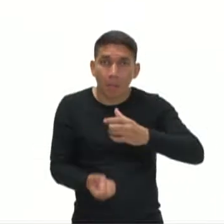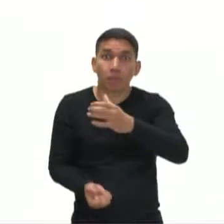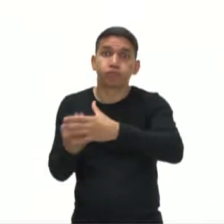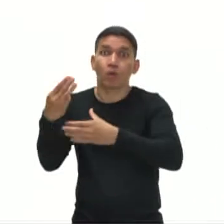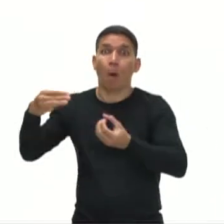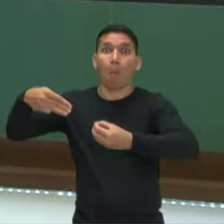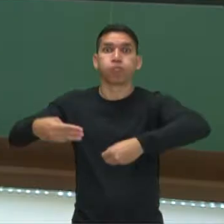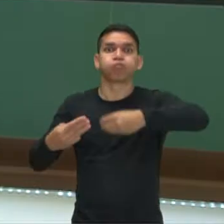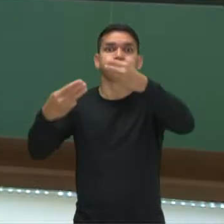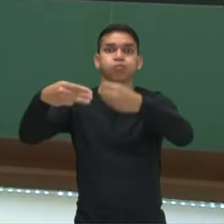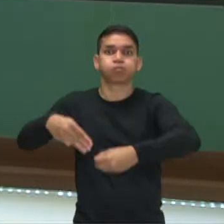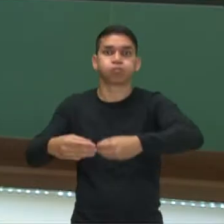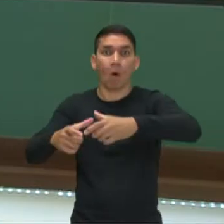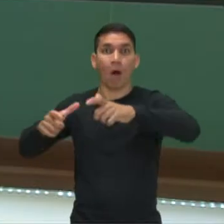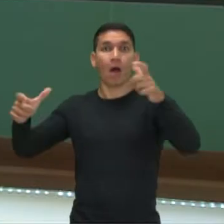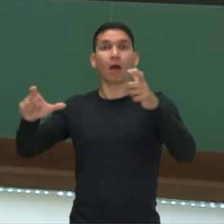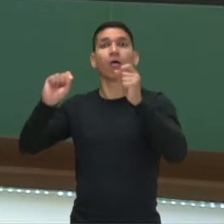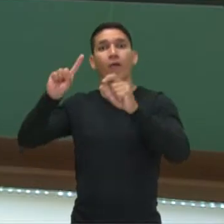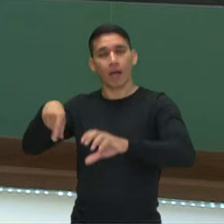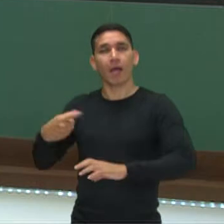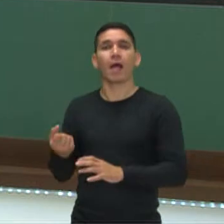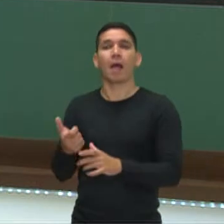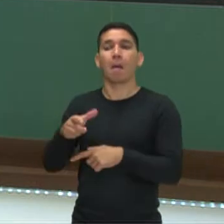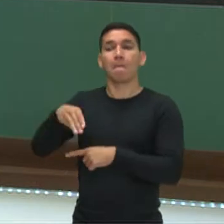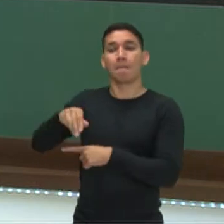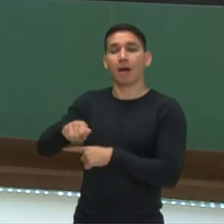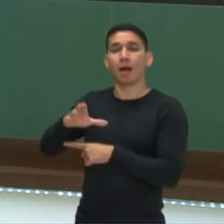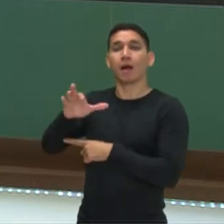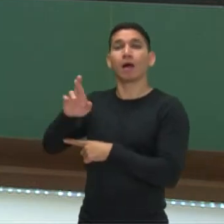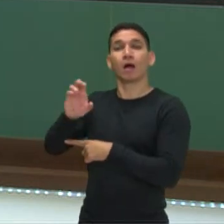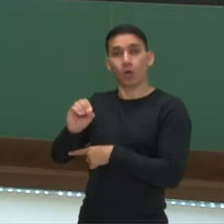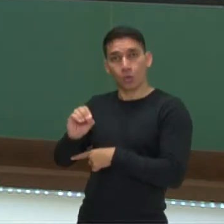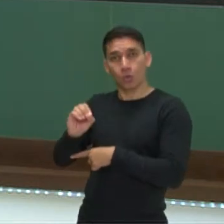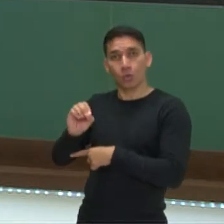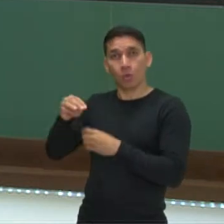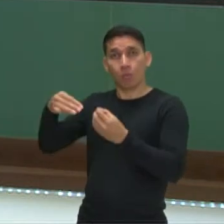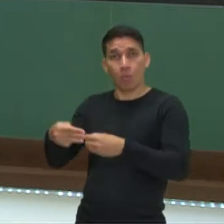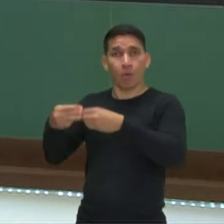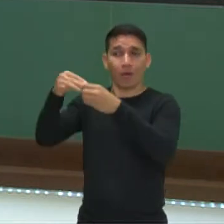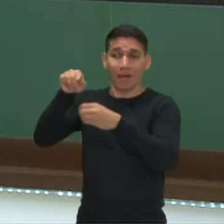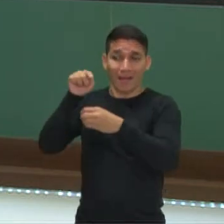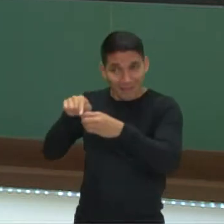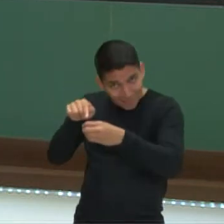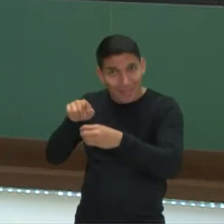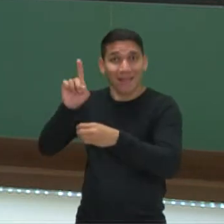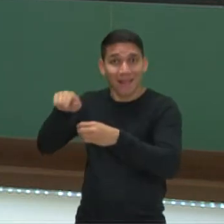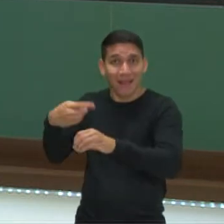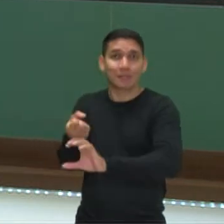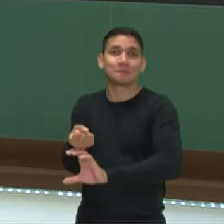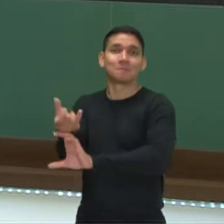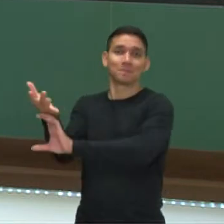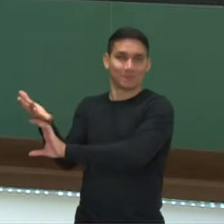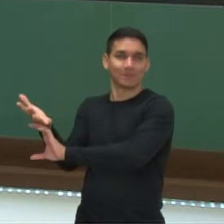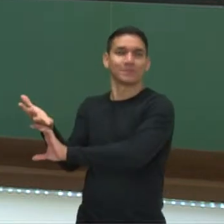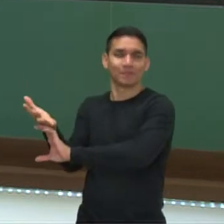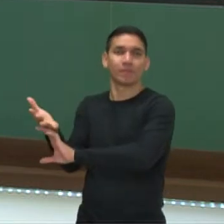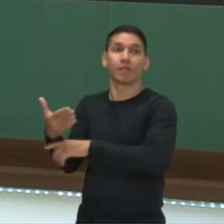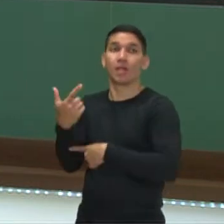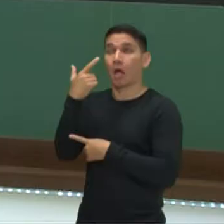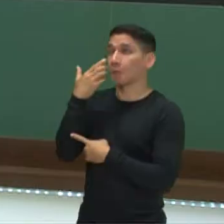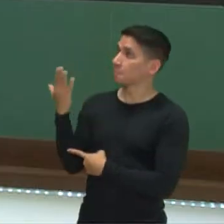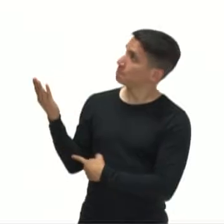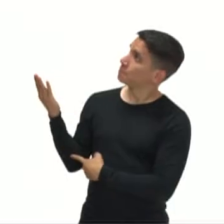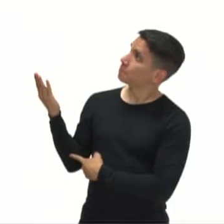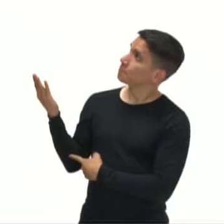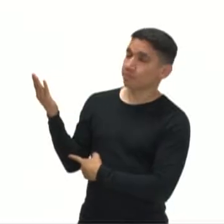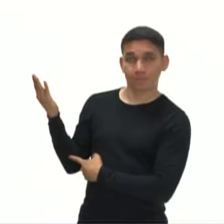moléculas muito grandes, chamadas de macromoléculas. Essas moléculas nós denominamos de polímeros. Então, observe aqui,